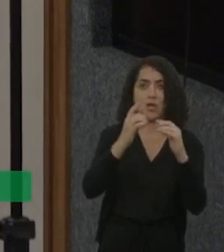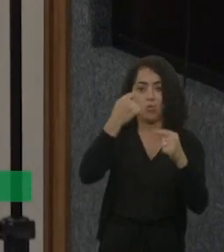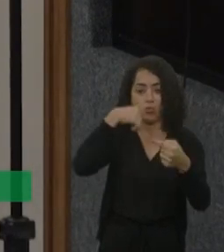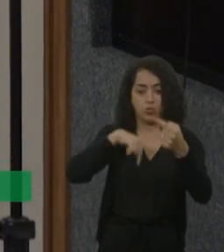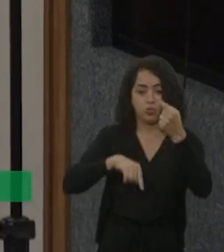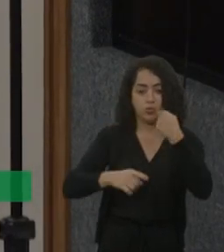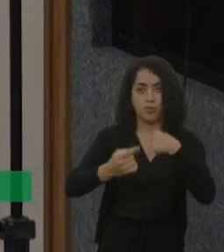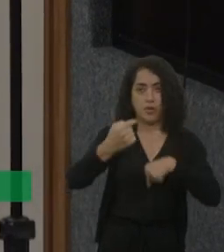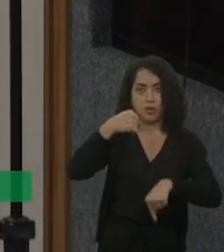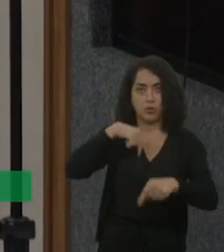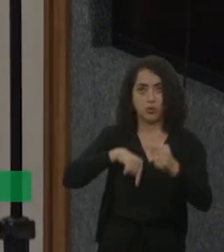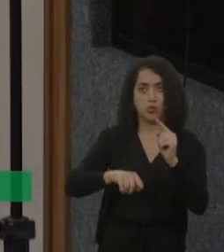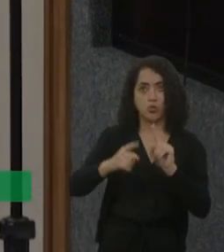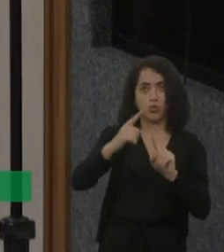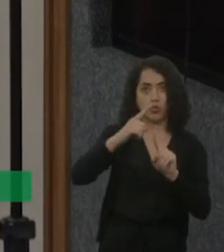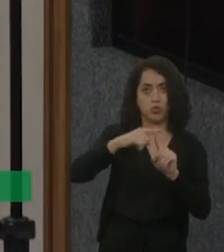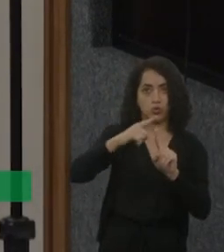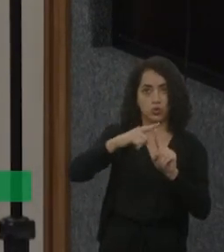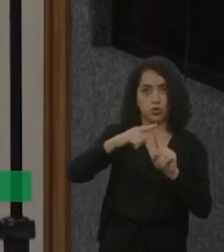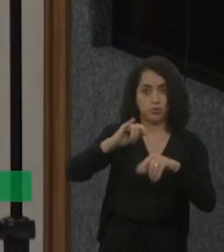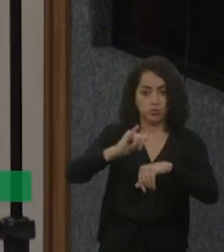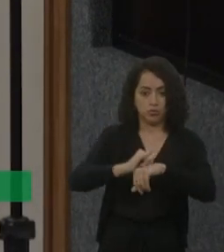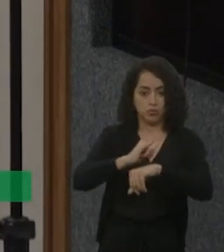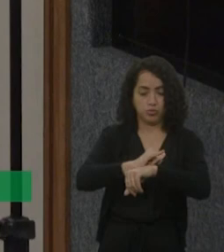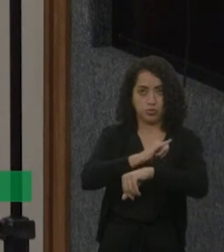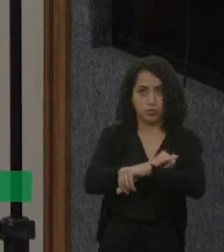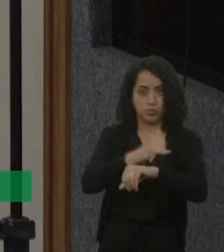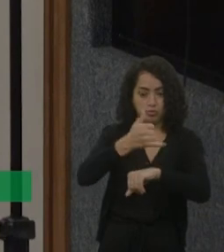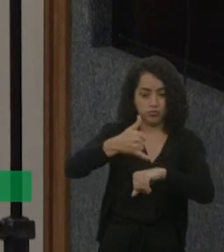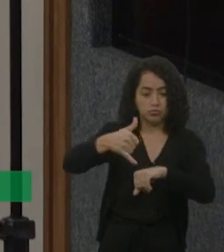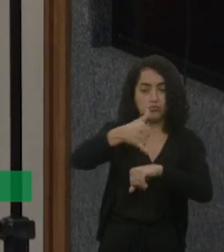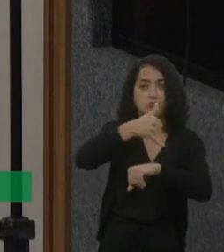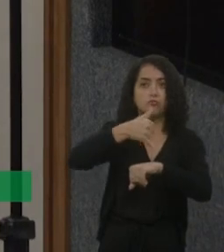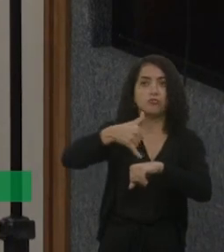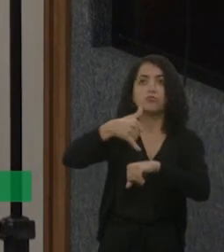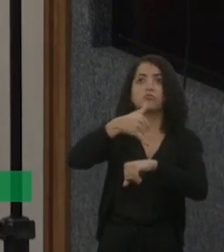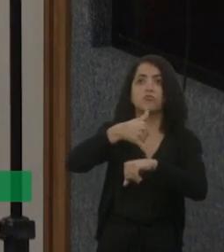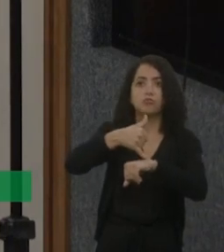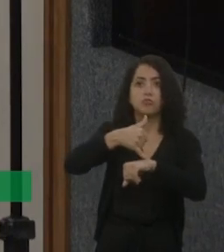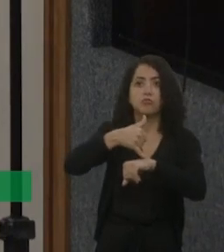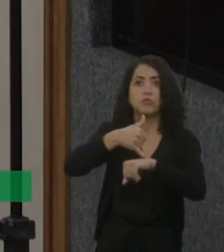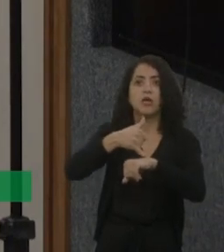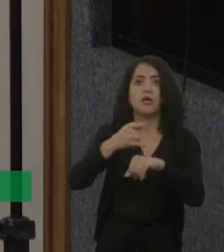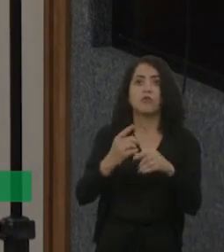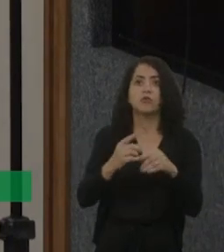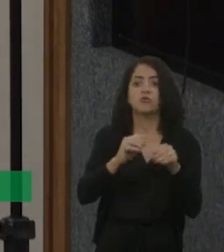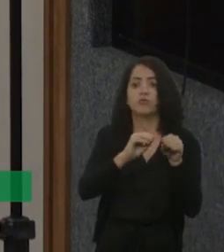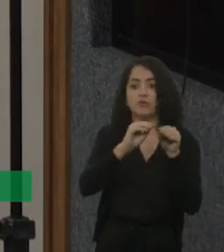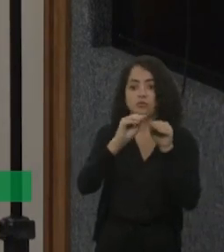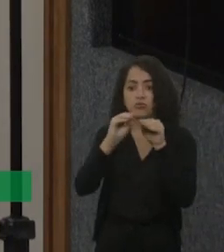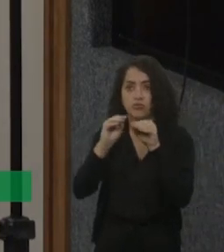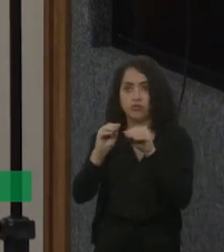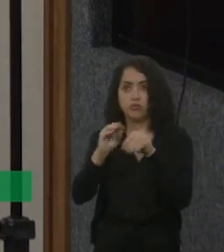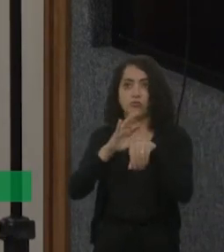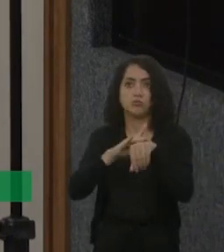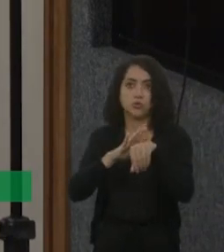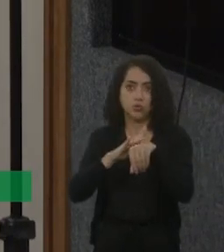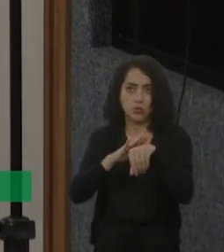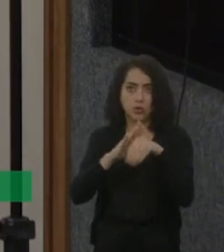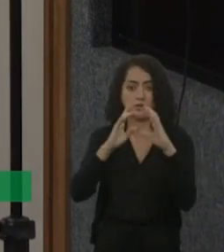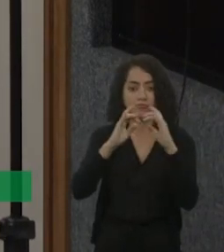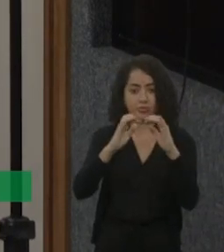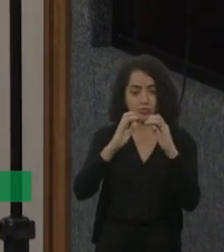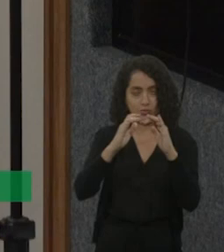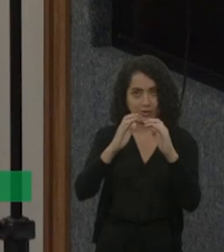colesterol, o tipo de colesterol que se acumula é o tipo que vai para o cérebro. Então, a doença dá a doença